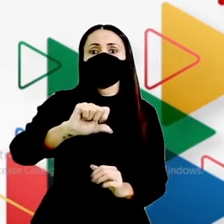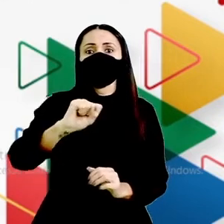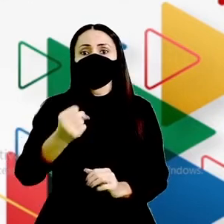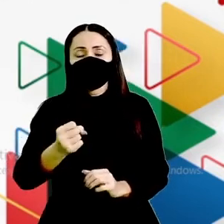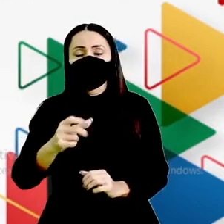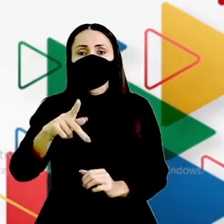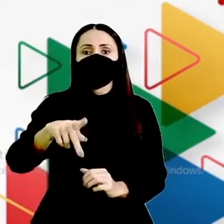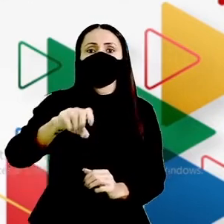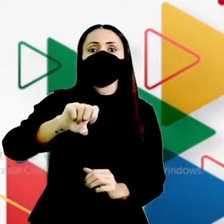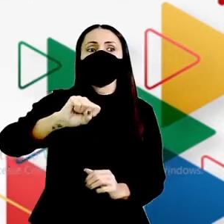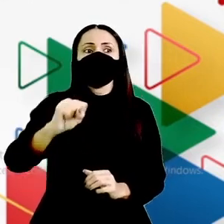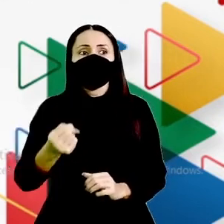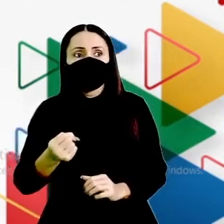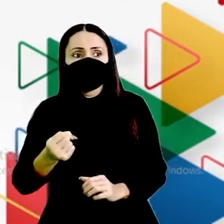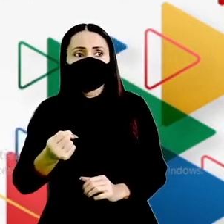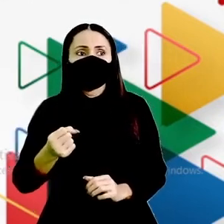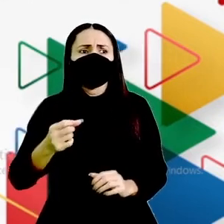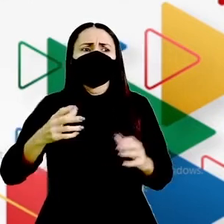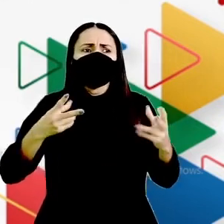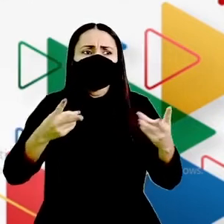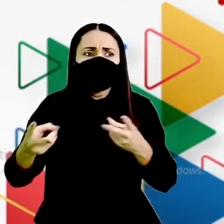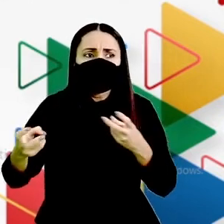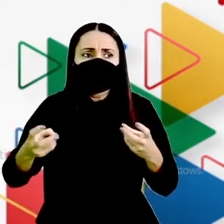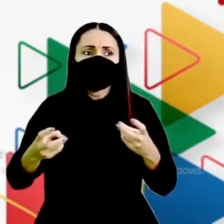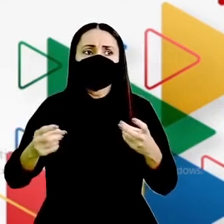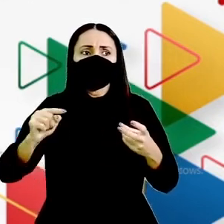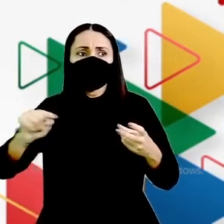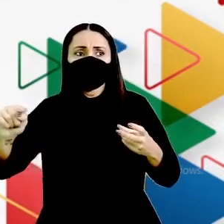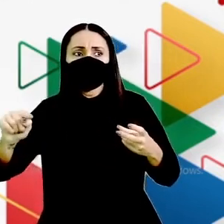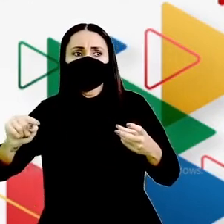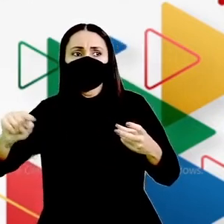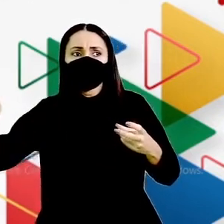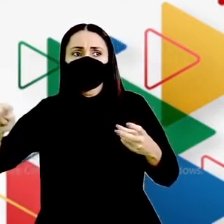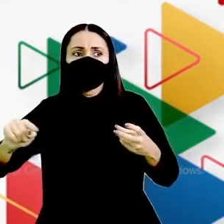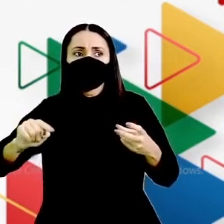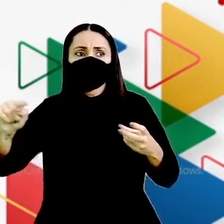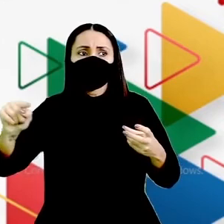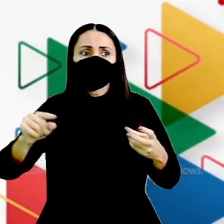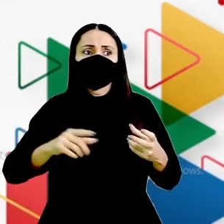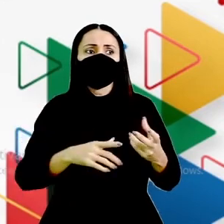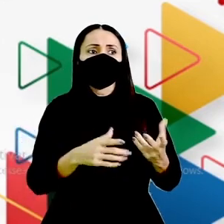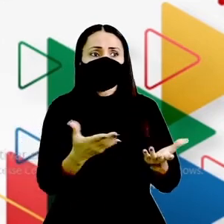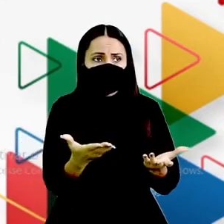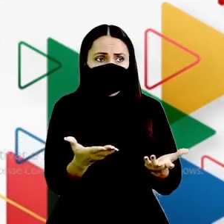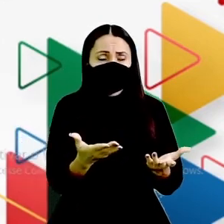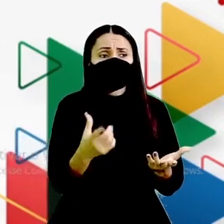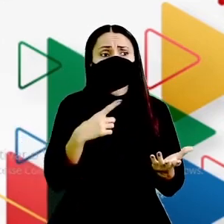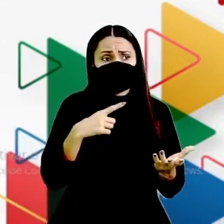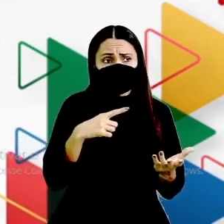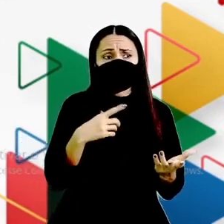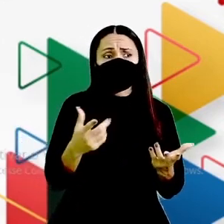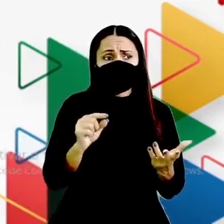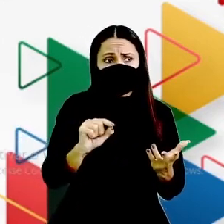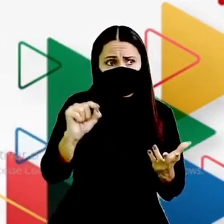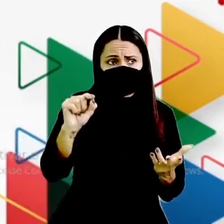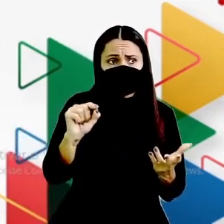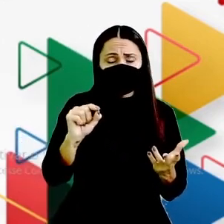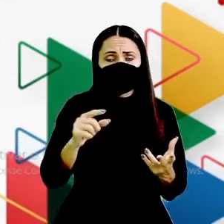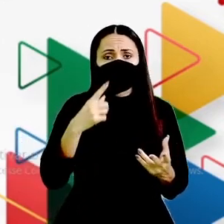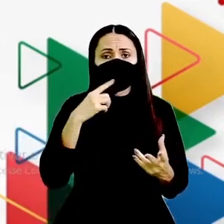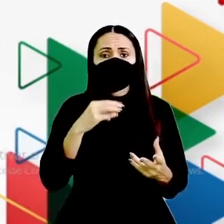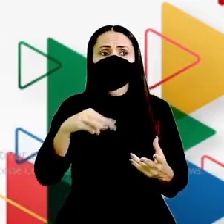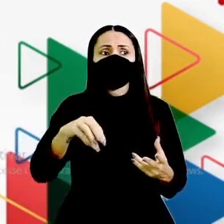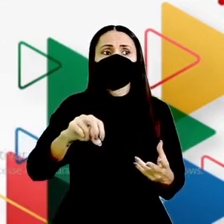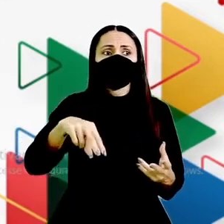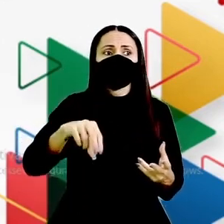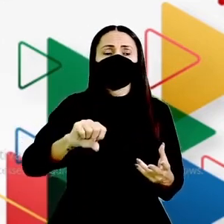pés, pós, perceba. Todos são termos monossílabos, todos são acentuados. Por quê? Porque são